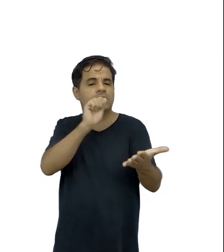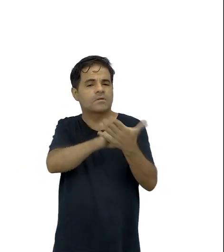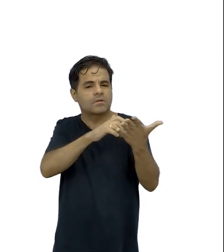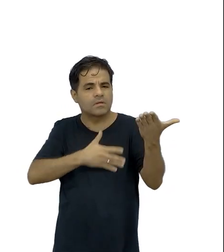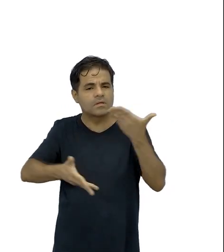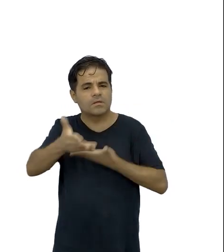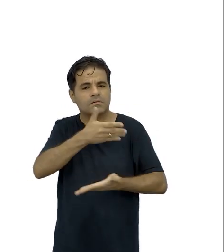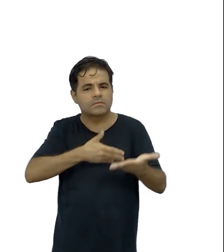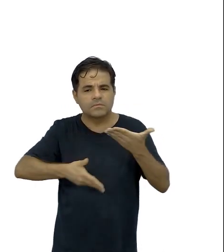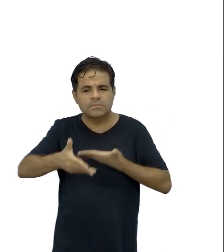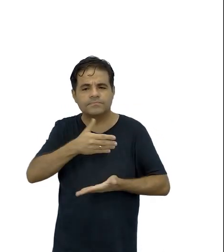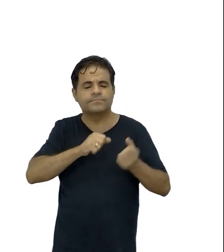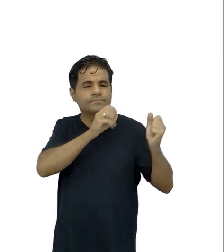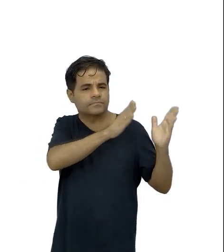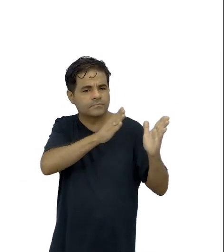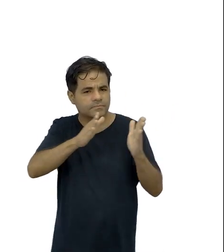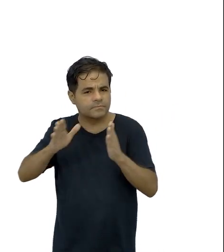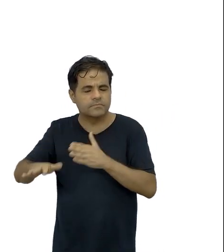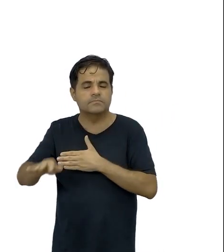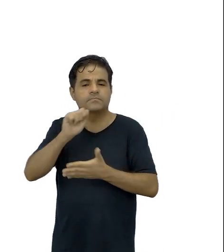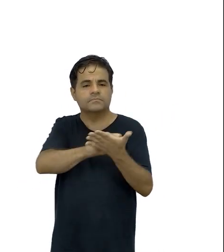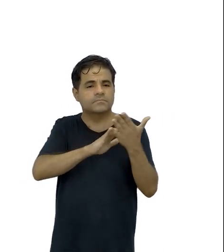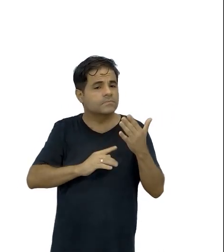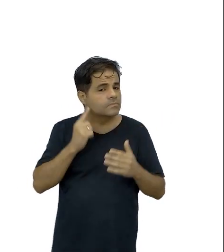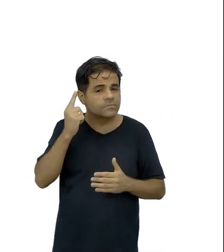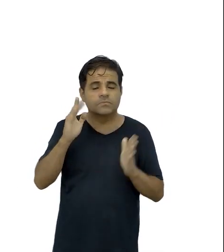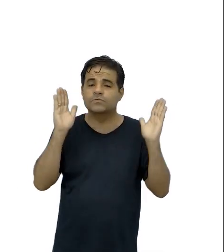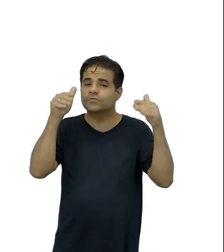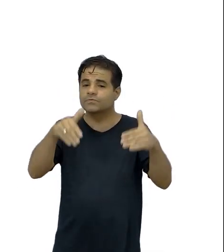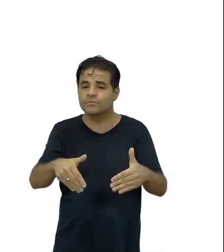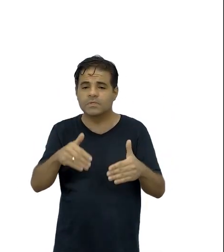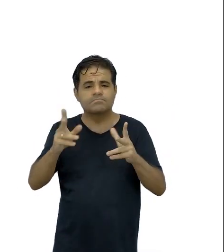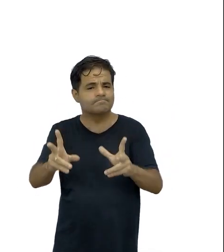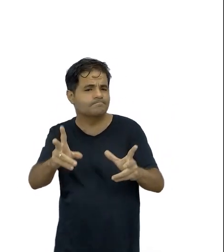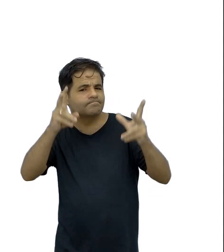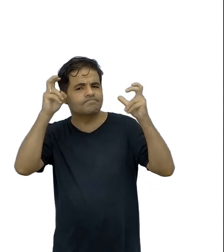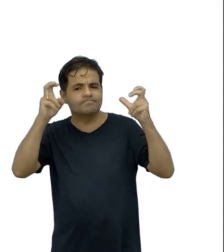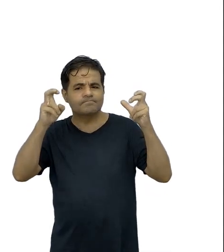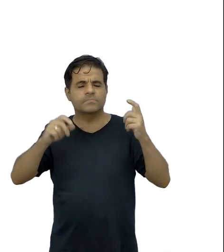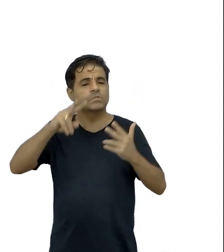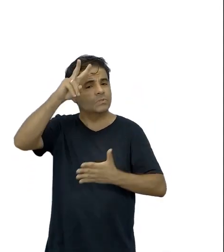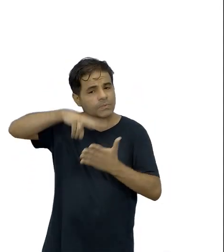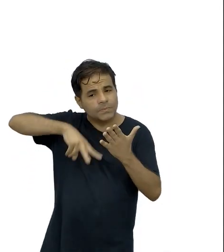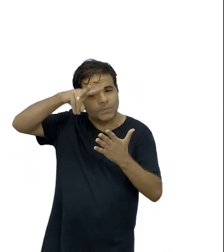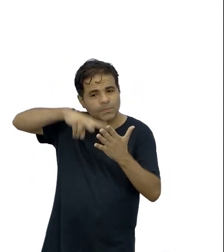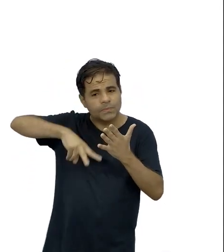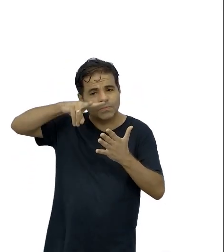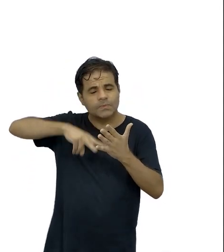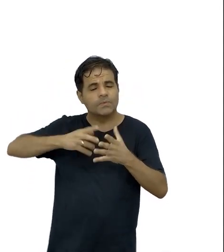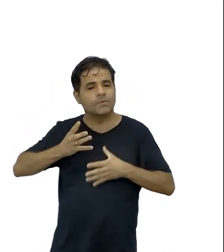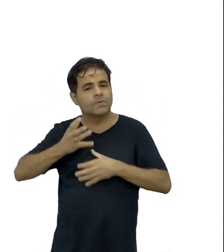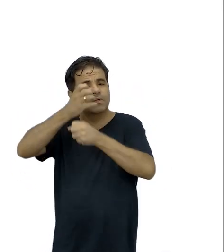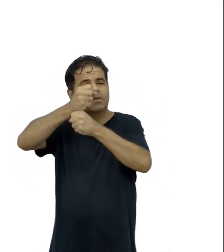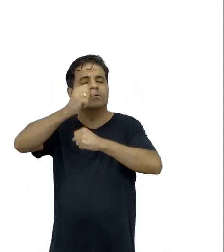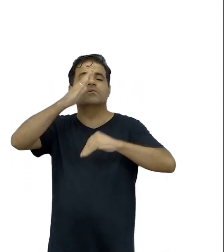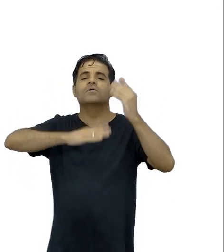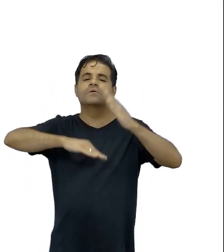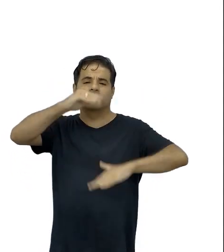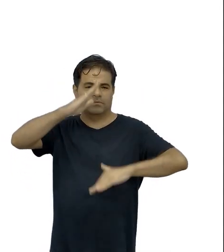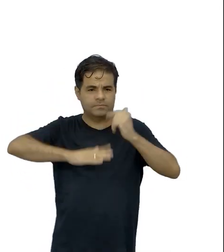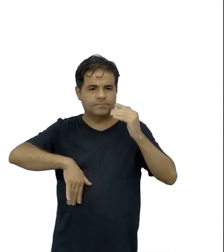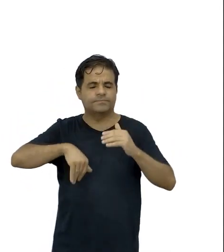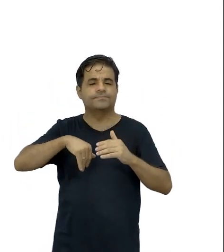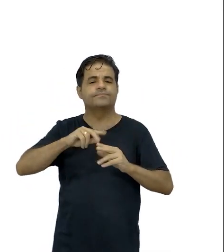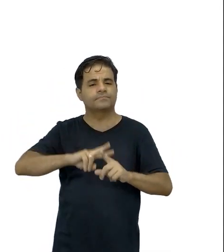atividades da sequência de atividade 1, tendo por foco a concepção de leitura, fortalecer as ações